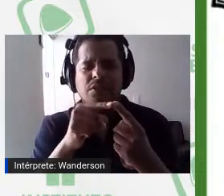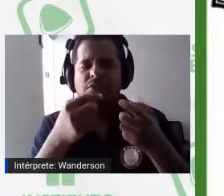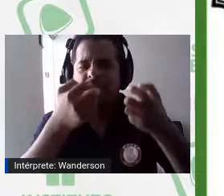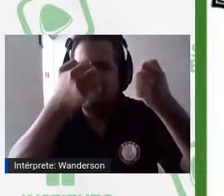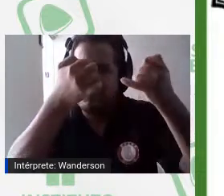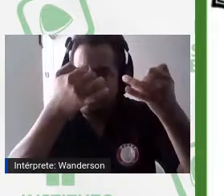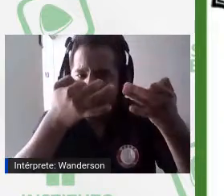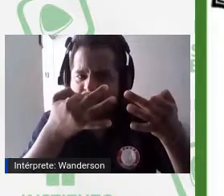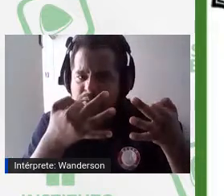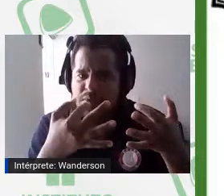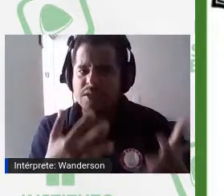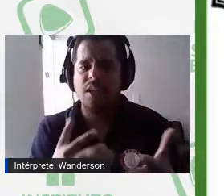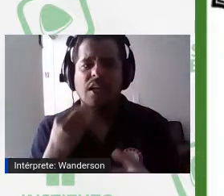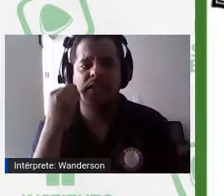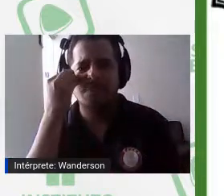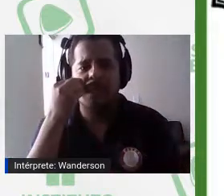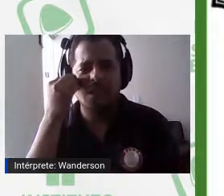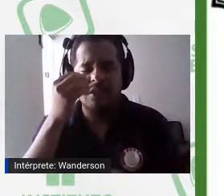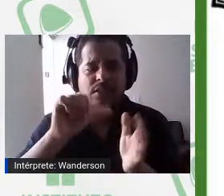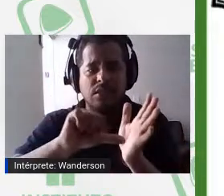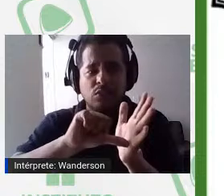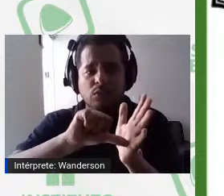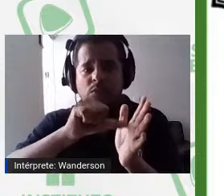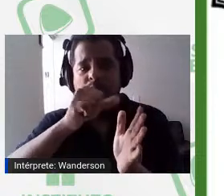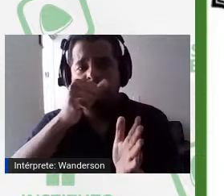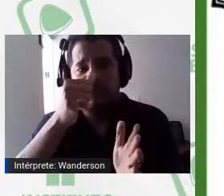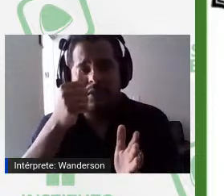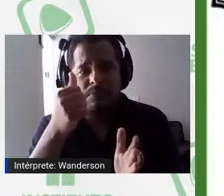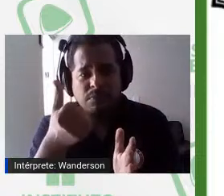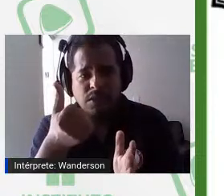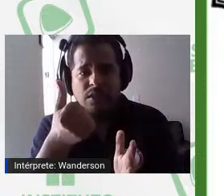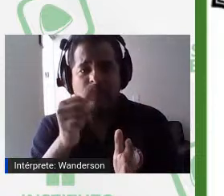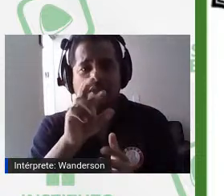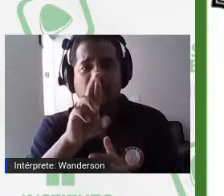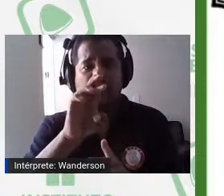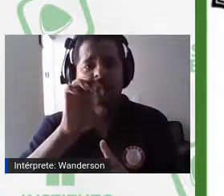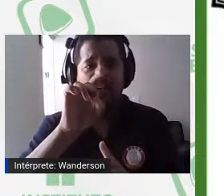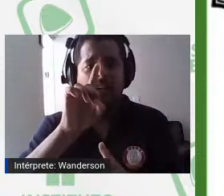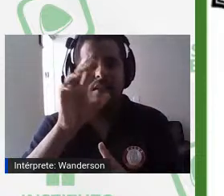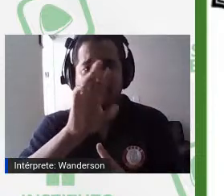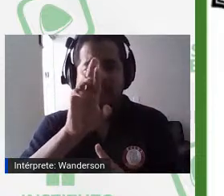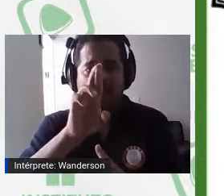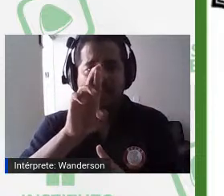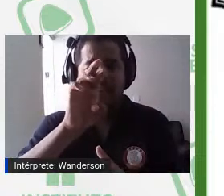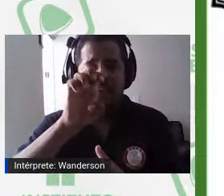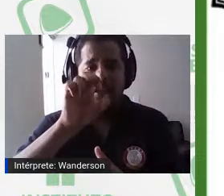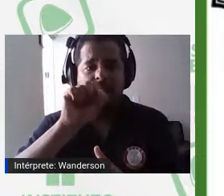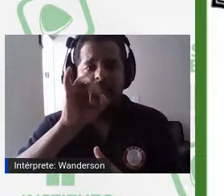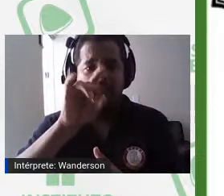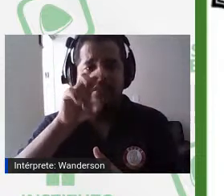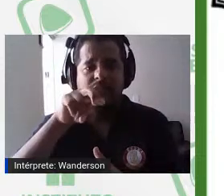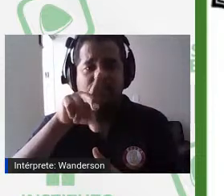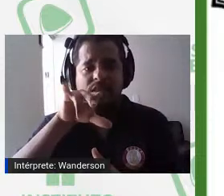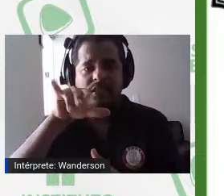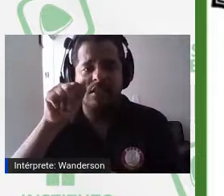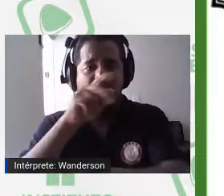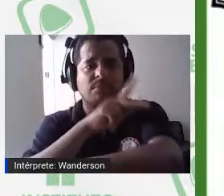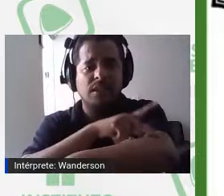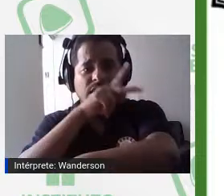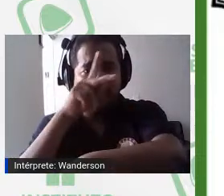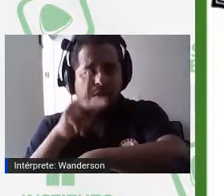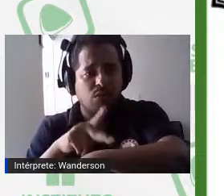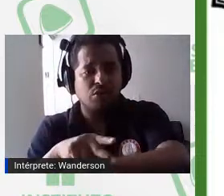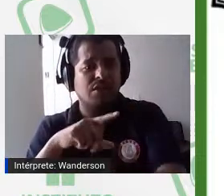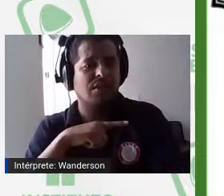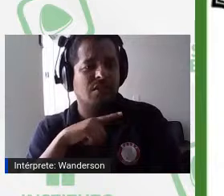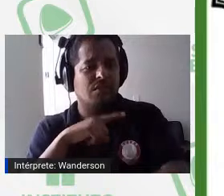primeiro ciclo da residência pedagógica, onde essas vivências se deram inicialmente através de momentos de